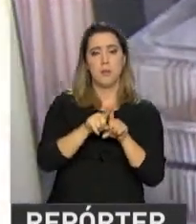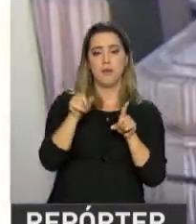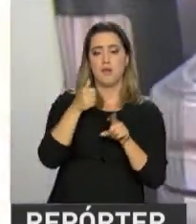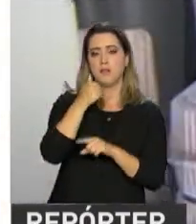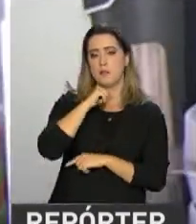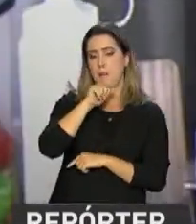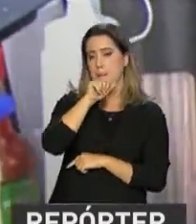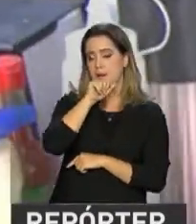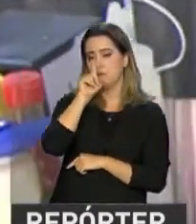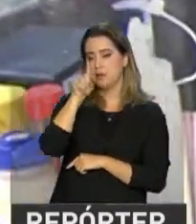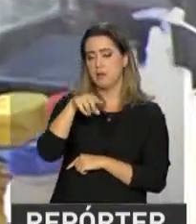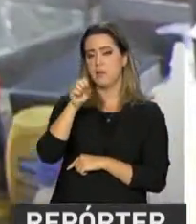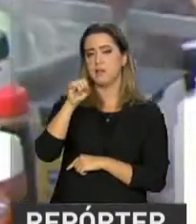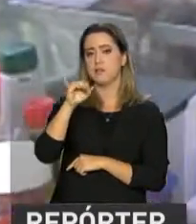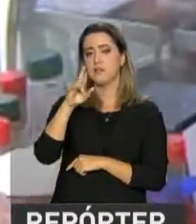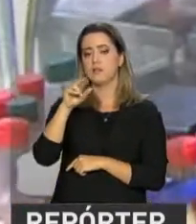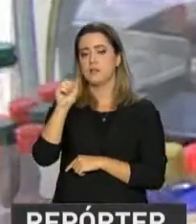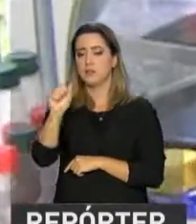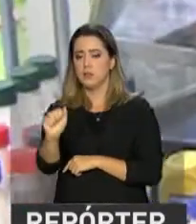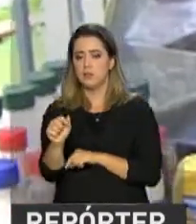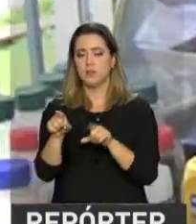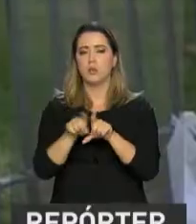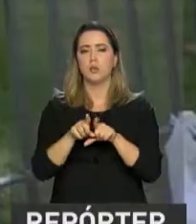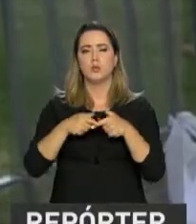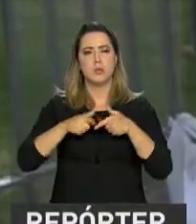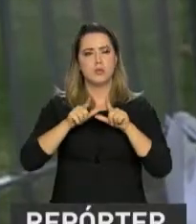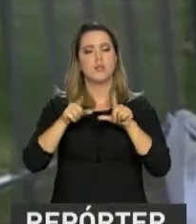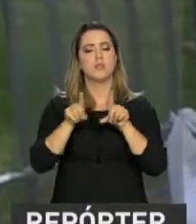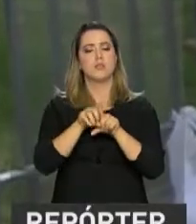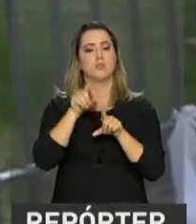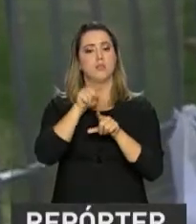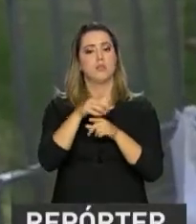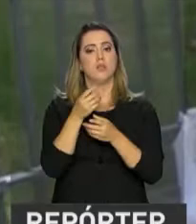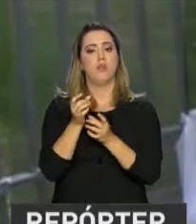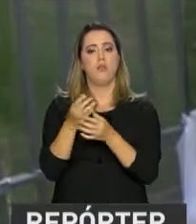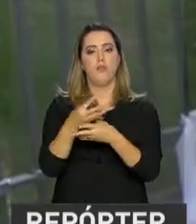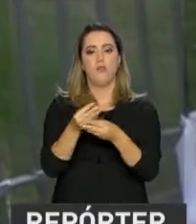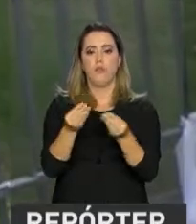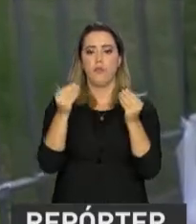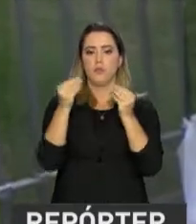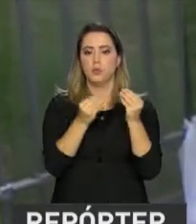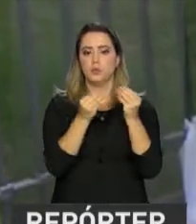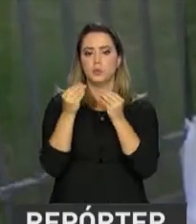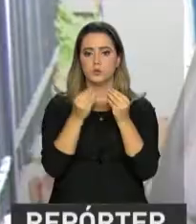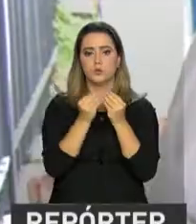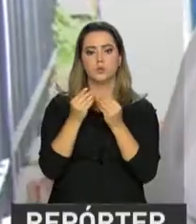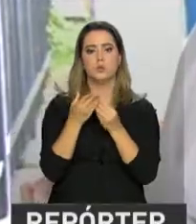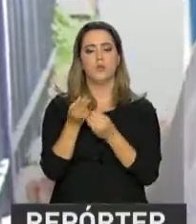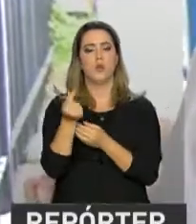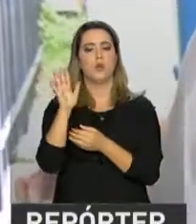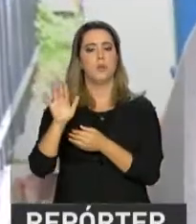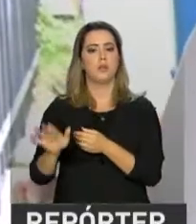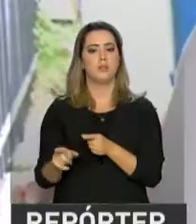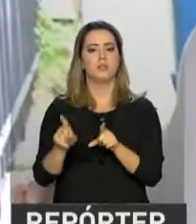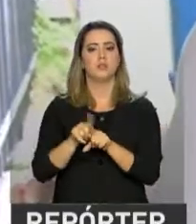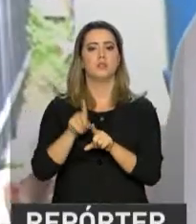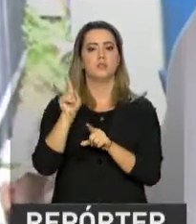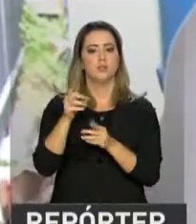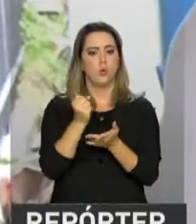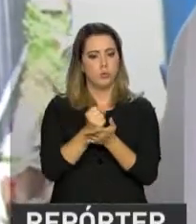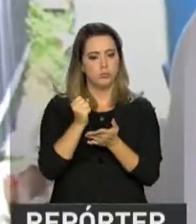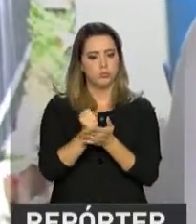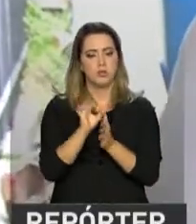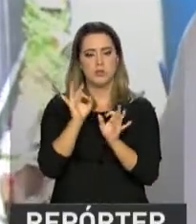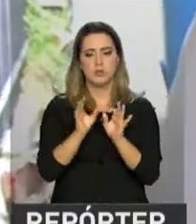investiu nas receitas de salgados sírios a preços populares para conquistar os cariocas o negócio é formalizado